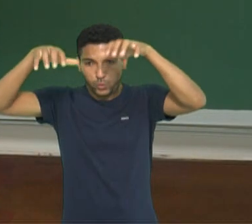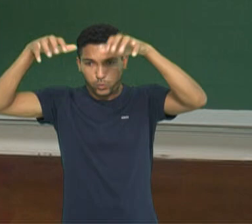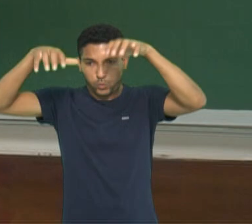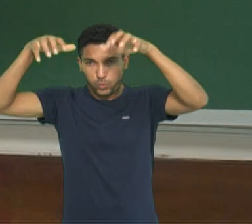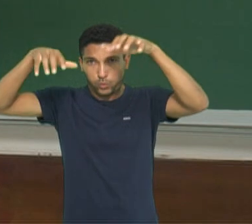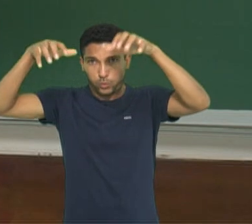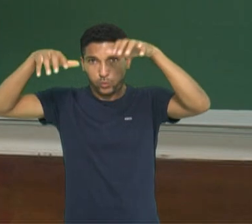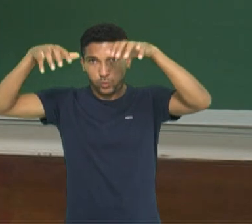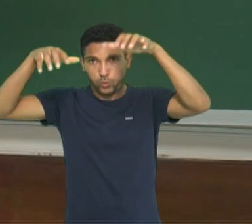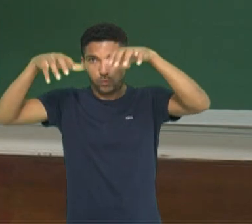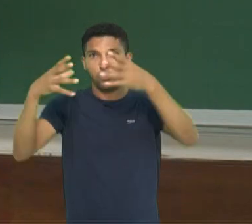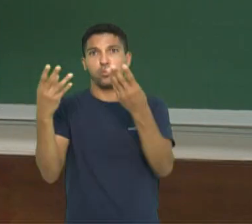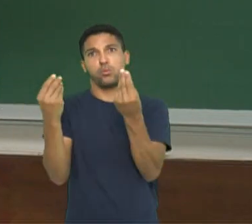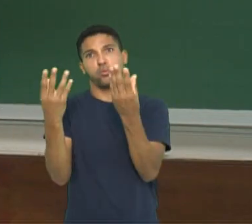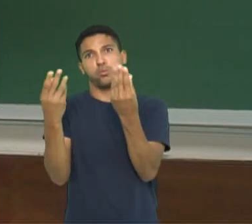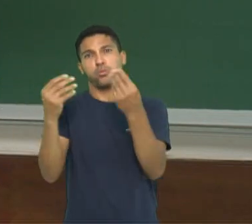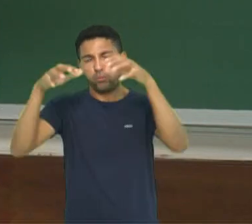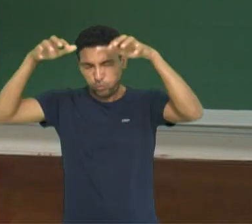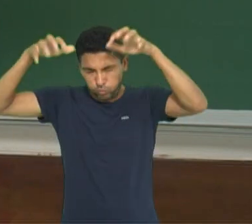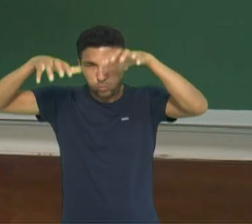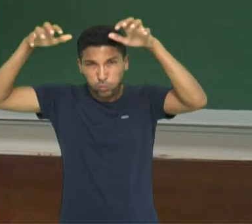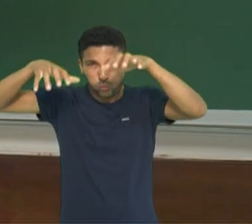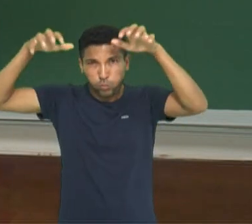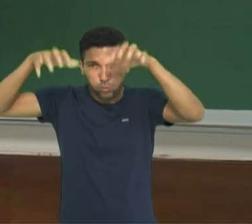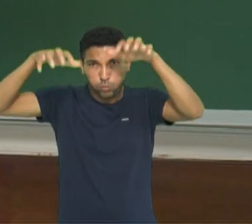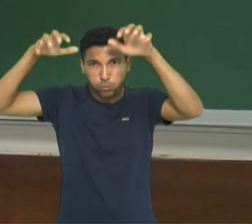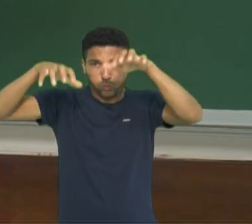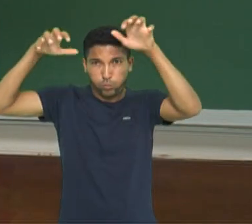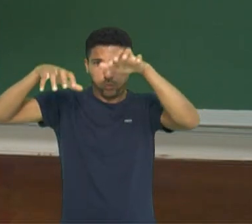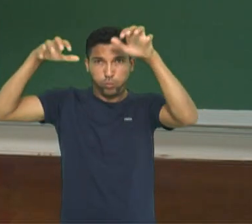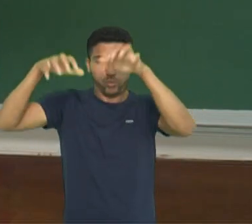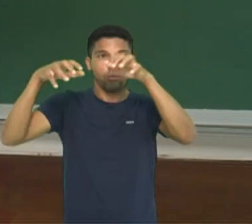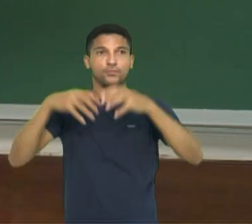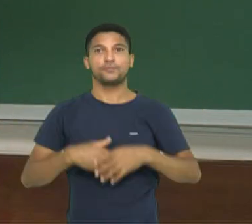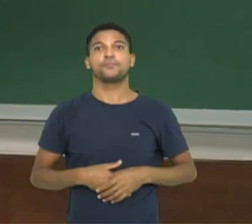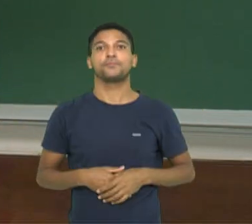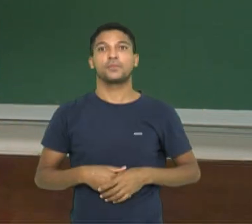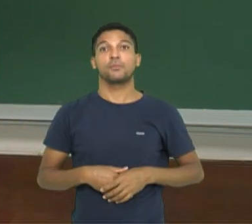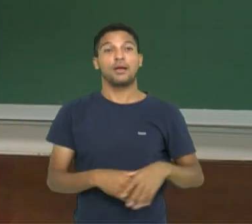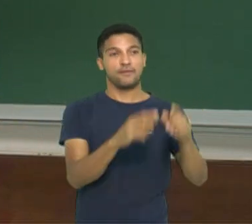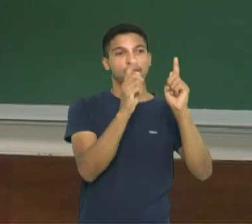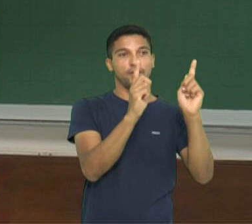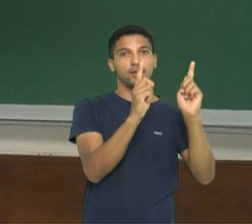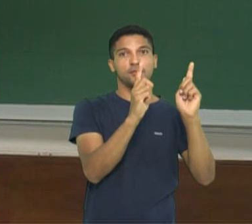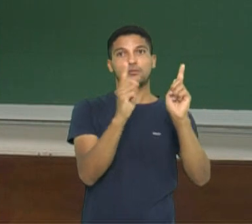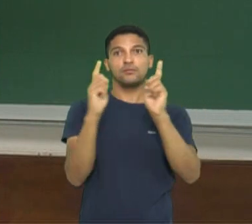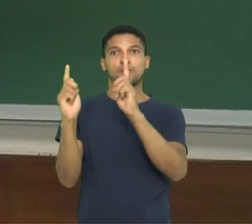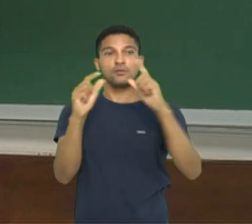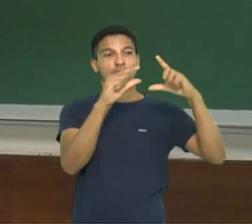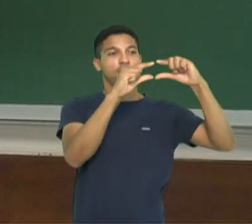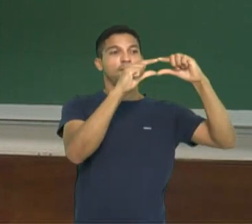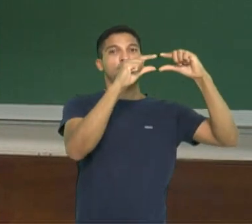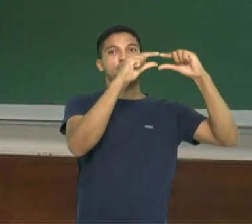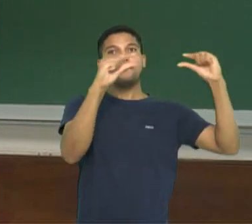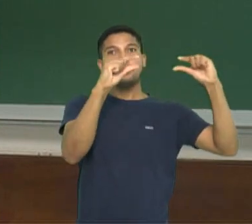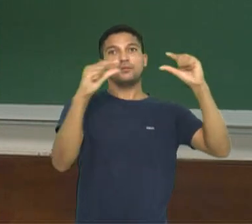ponto. Não existe ali também conjunção, conectivo. Se não tem, então é uma oração